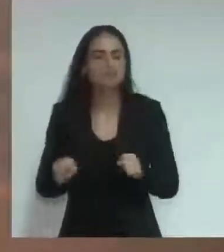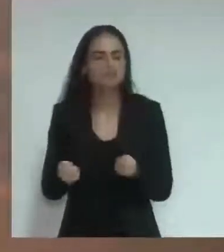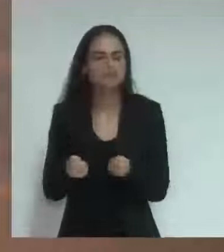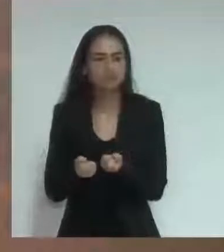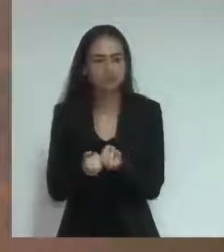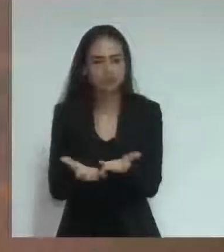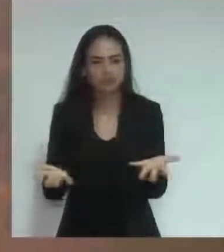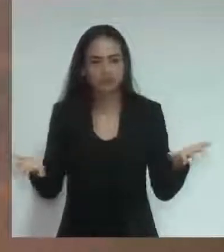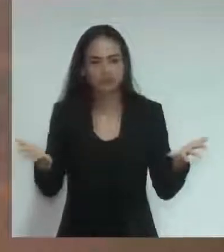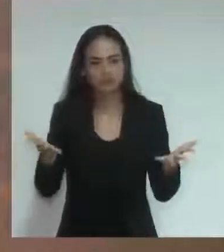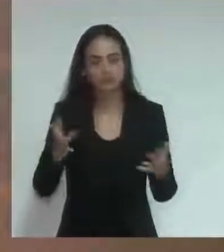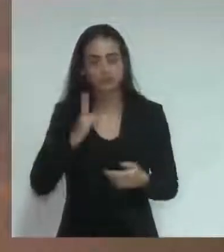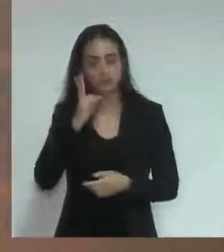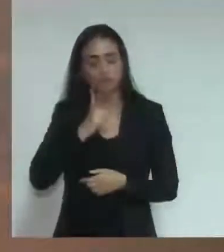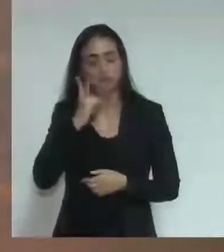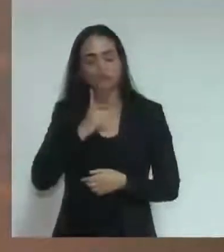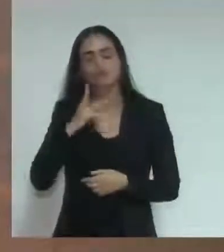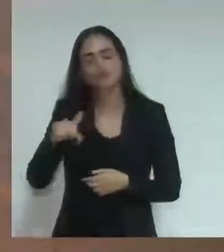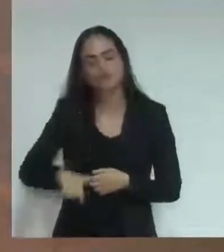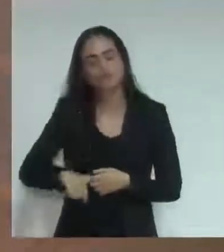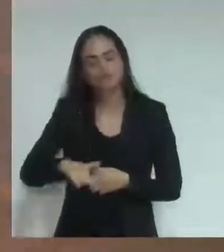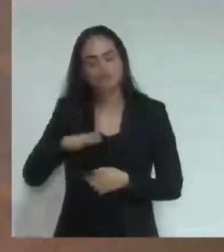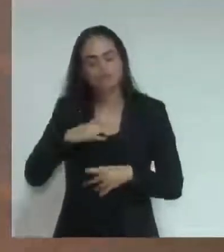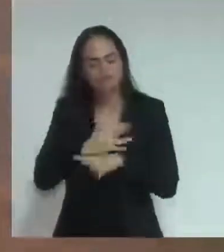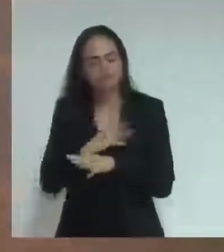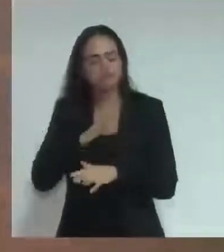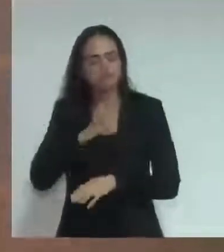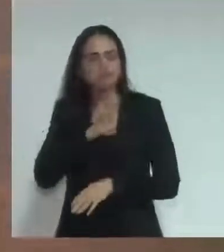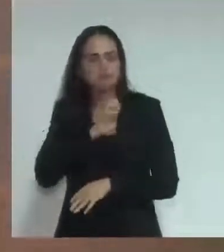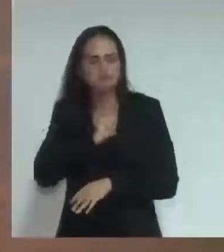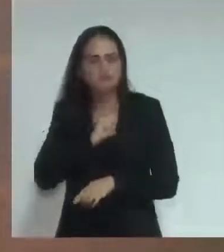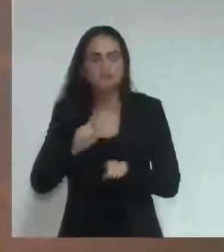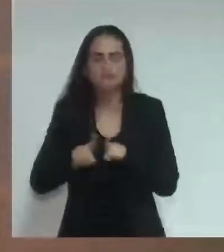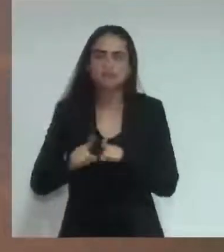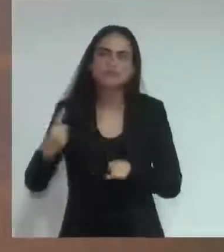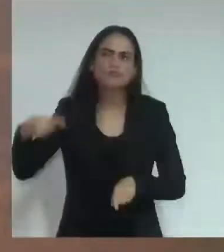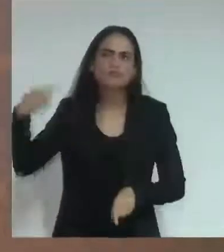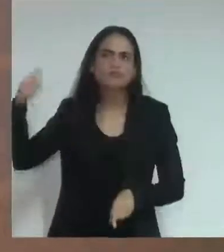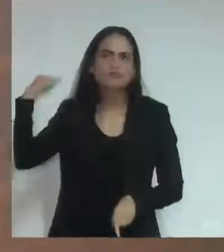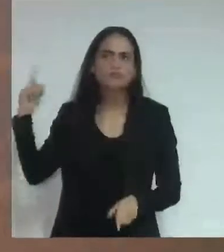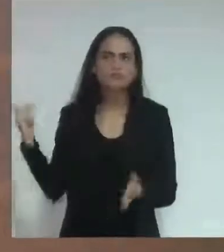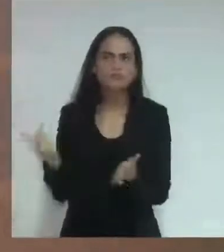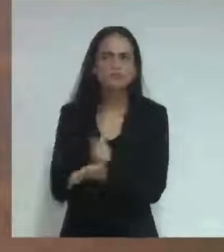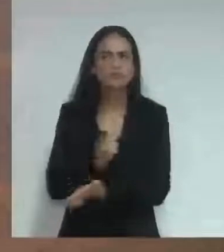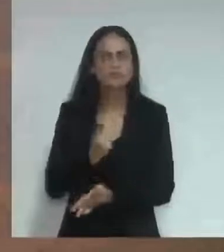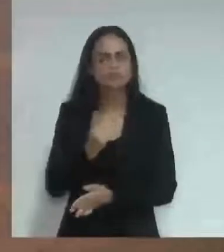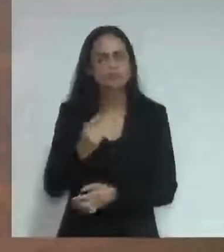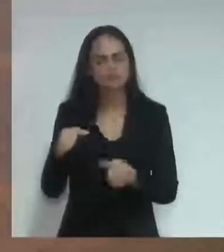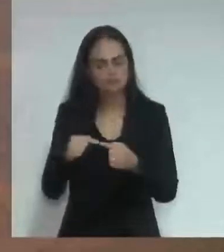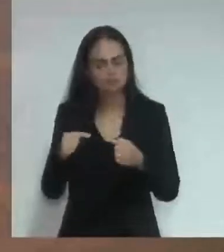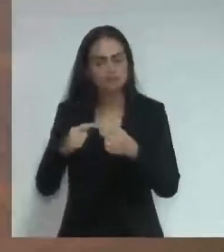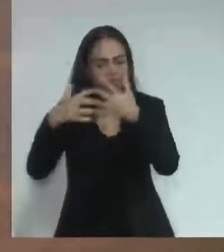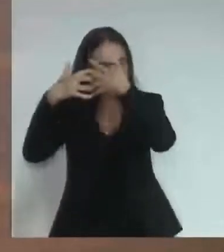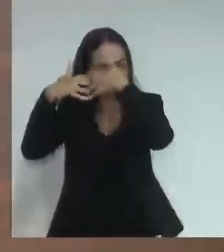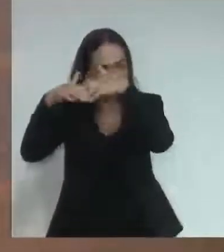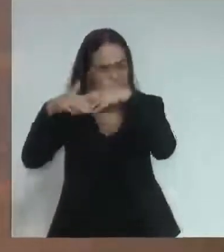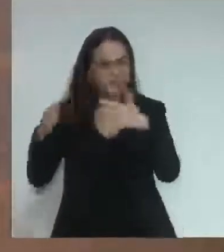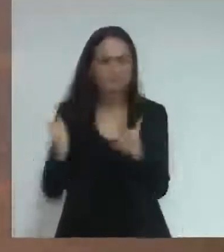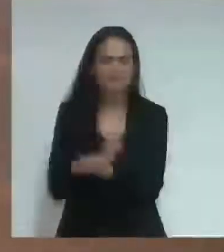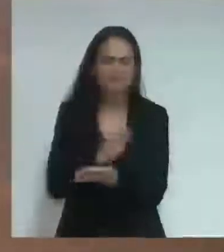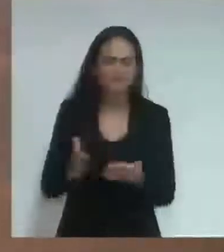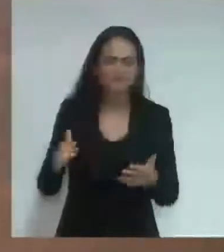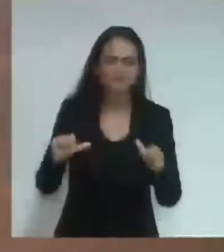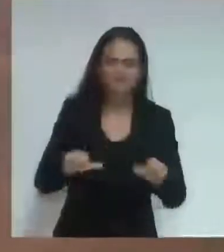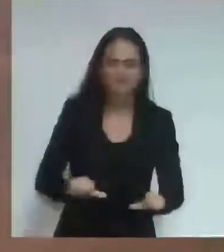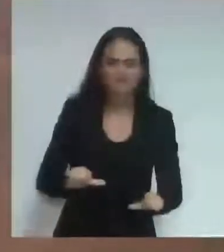gosto, né? E uma reflexão também sobre os vários acontecimentos que tiveram aqui na nossa cidade, alguns muito positivos e